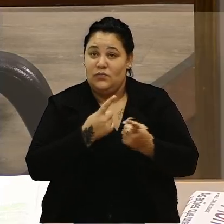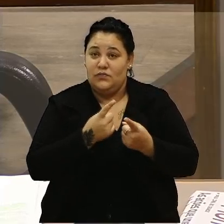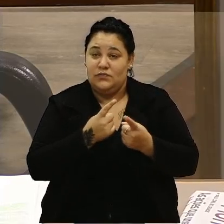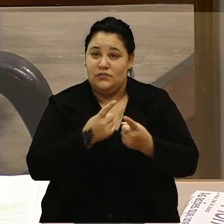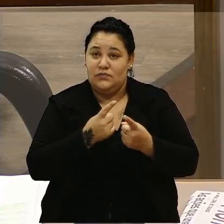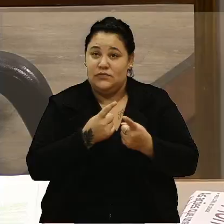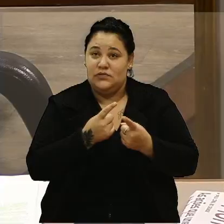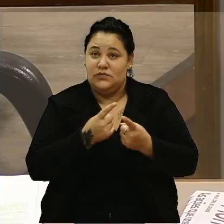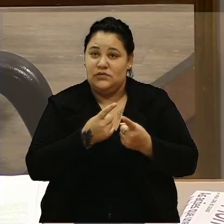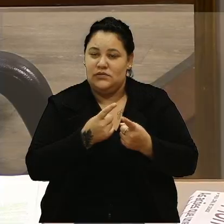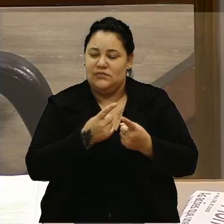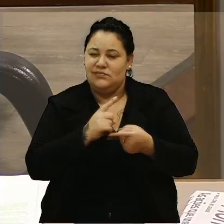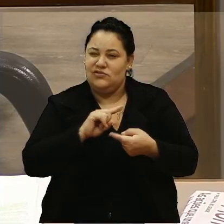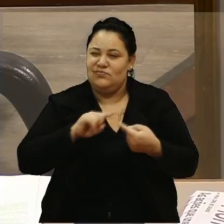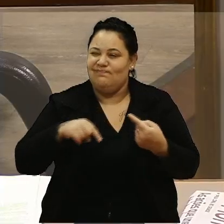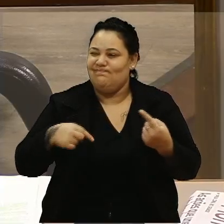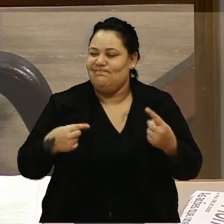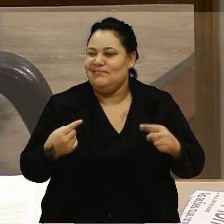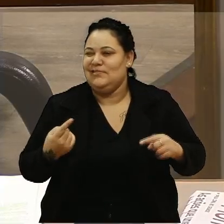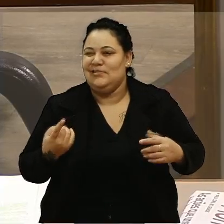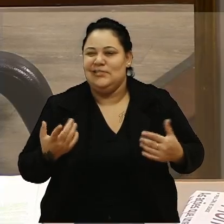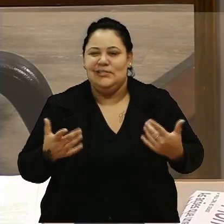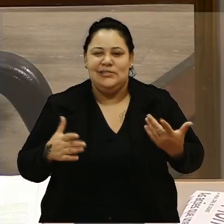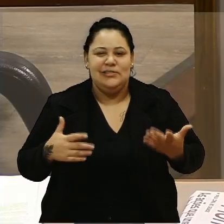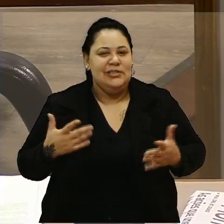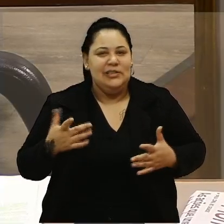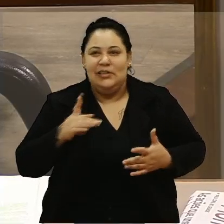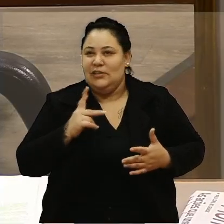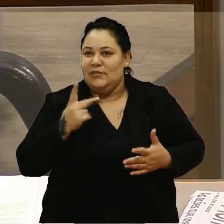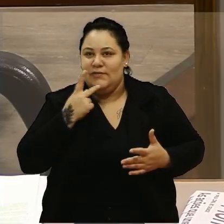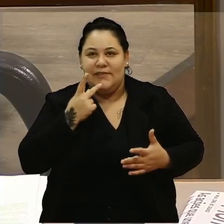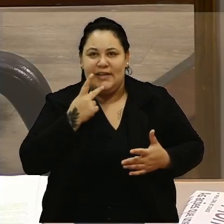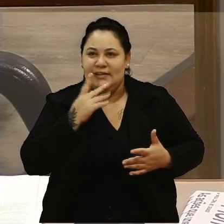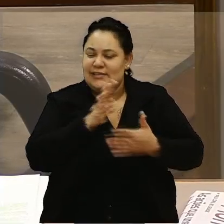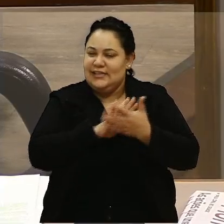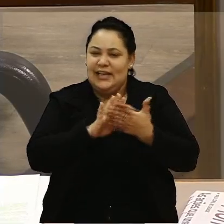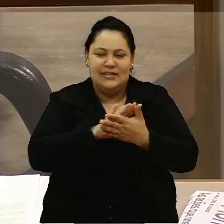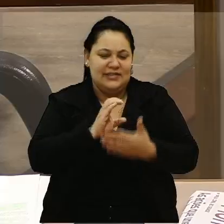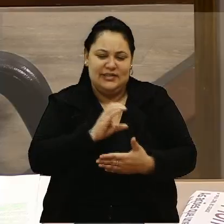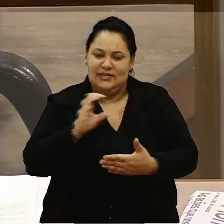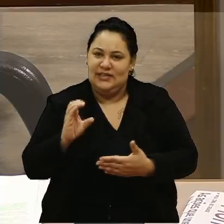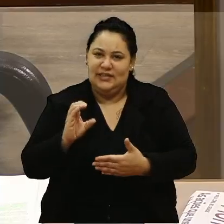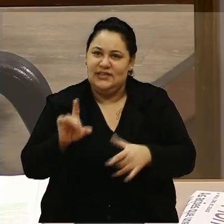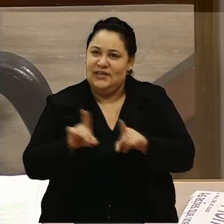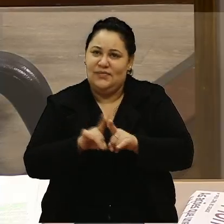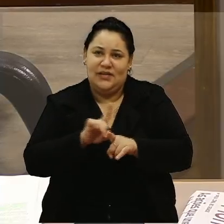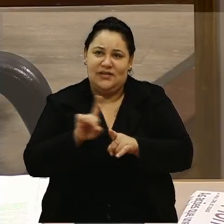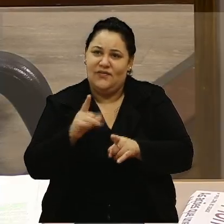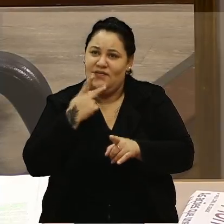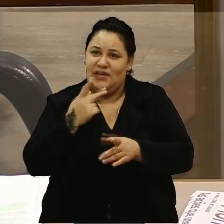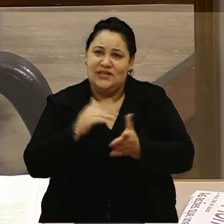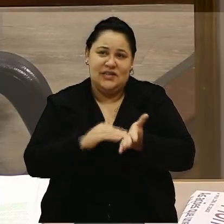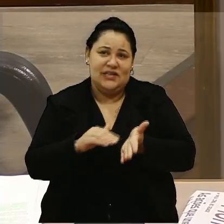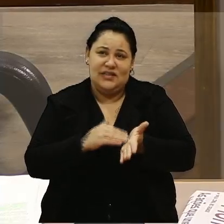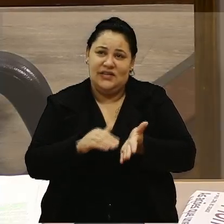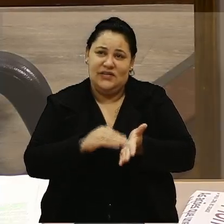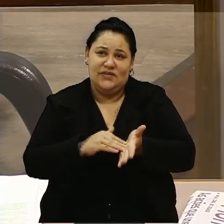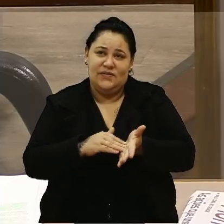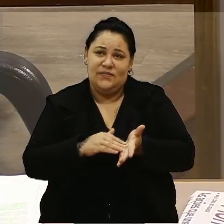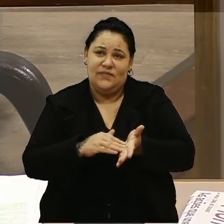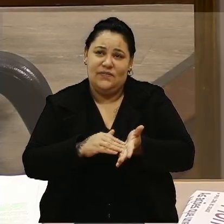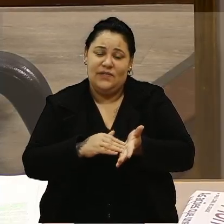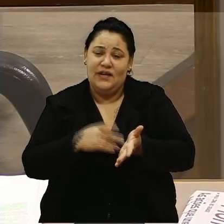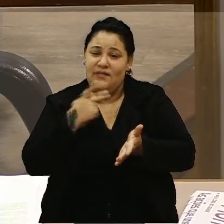pessoal. Pessoal, o projeto não diz nada a respeito a cargos comissionados, muito menos a secretários. Ele diz respeito a